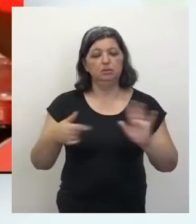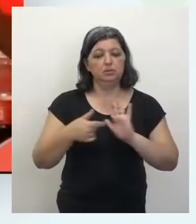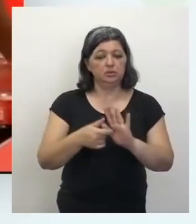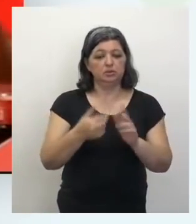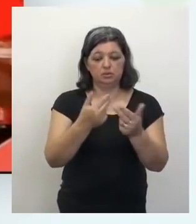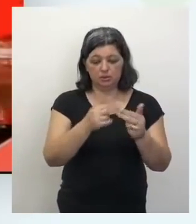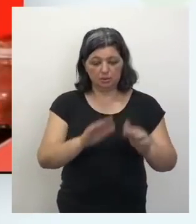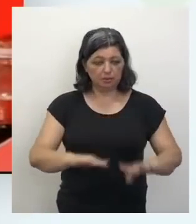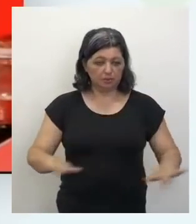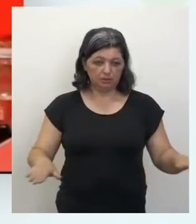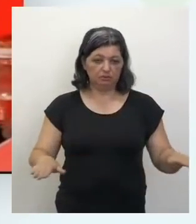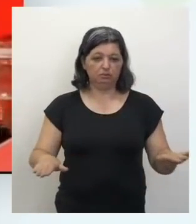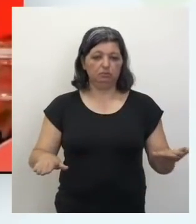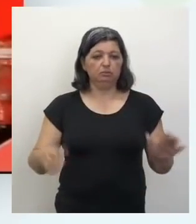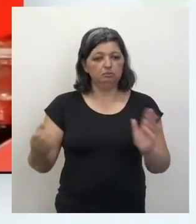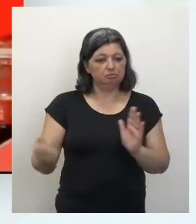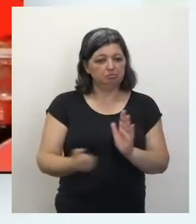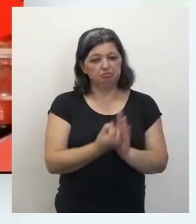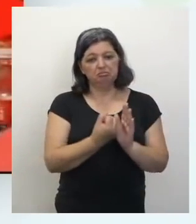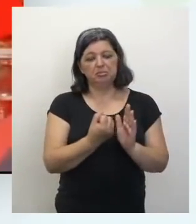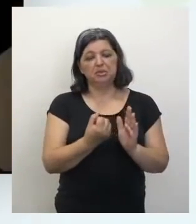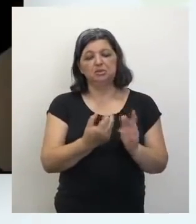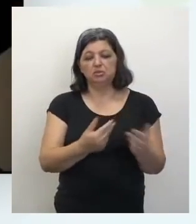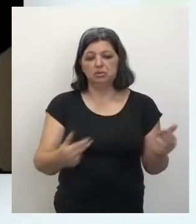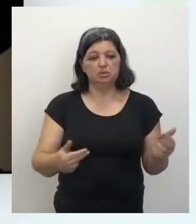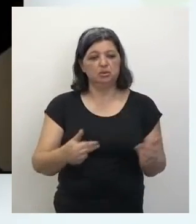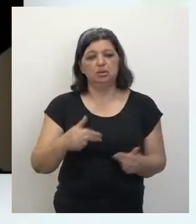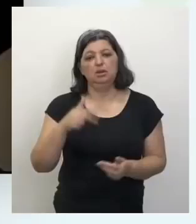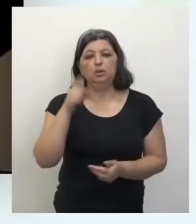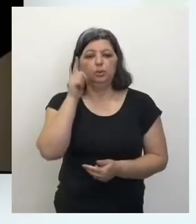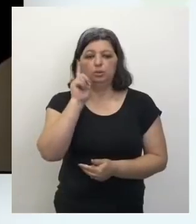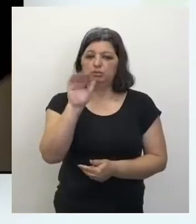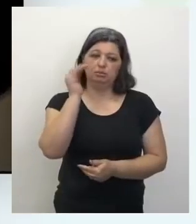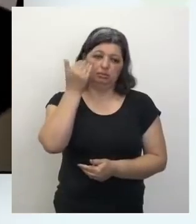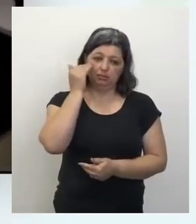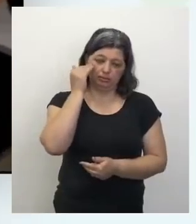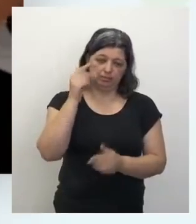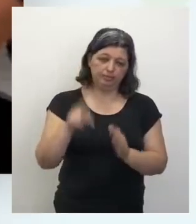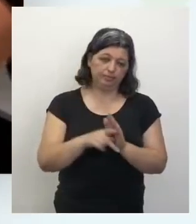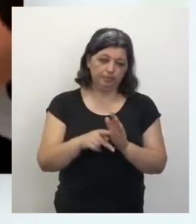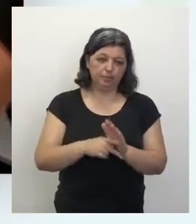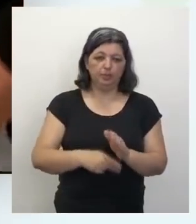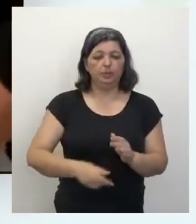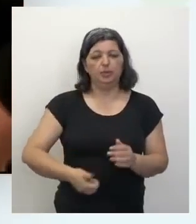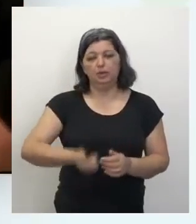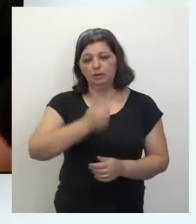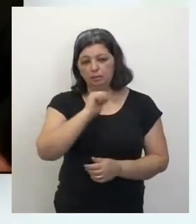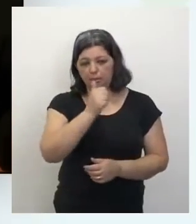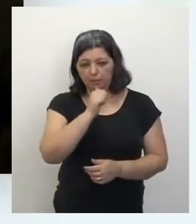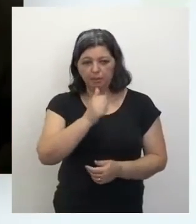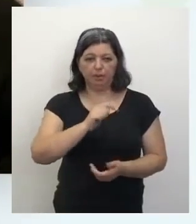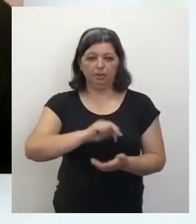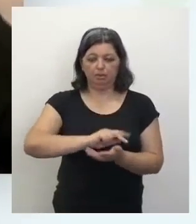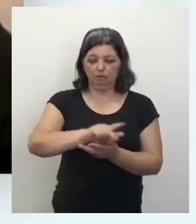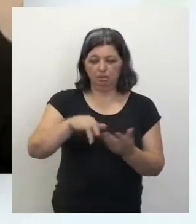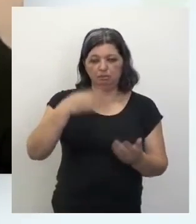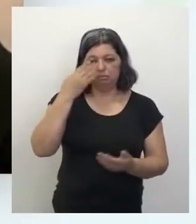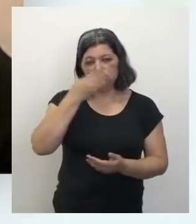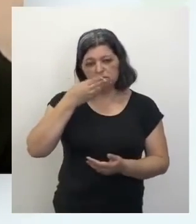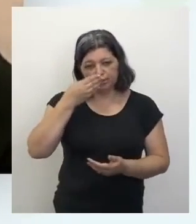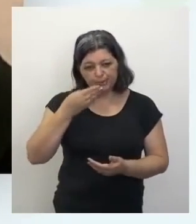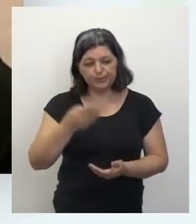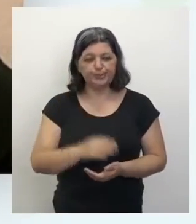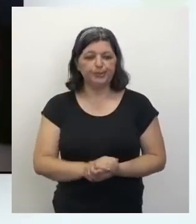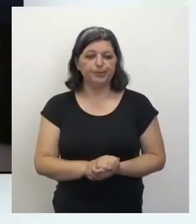a rotulagem de difícil compreensão, o próprio subsídio à indústria de bebida açucarada, o pouco acesso